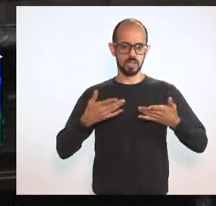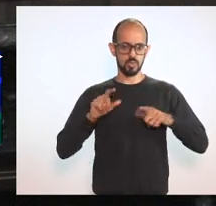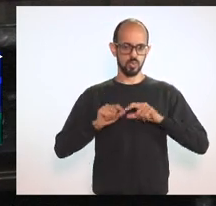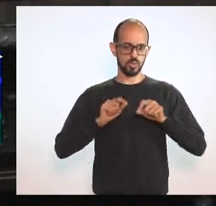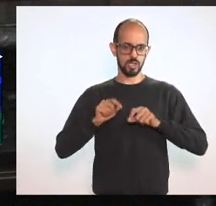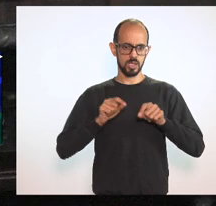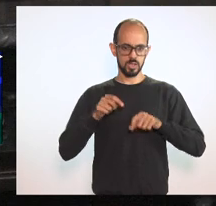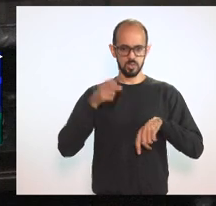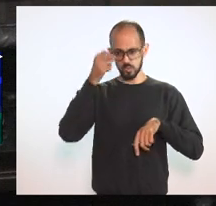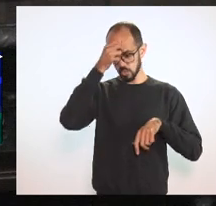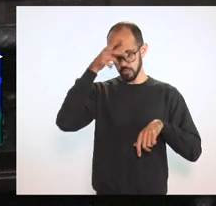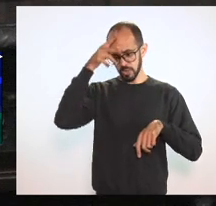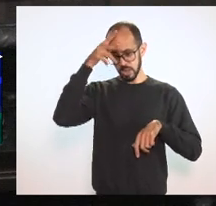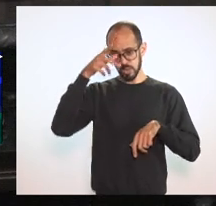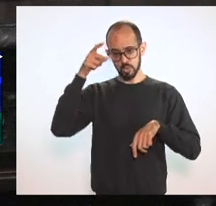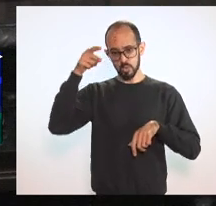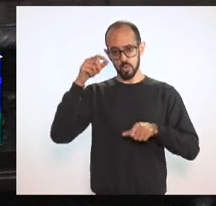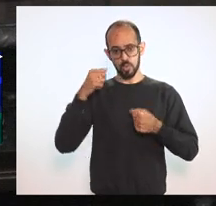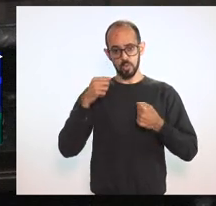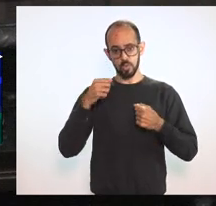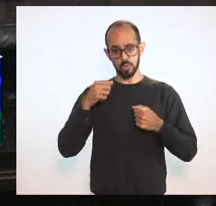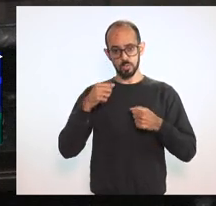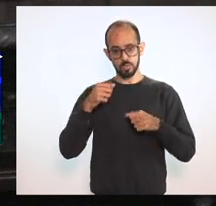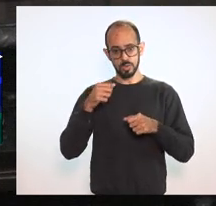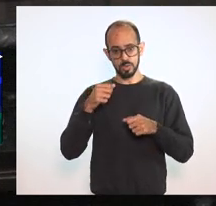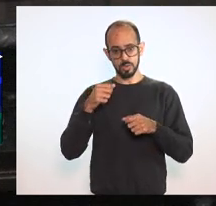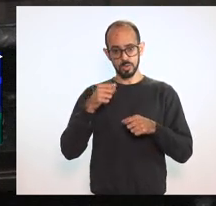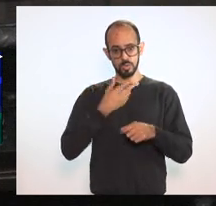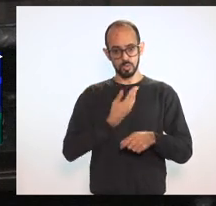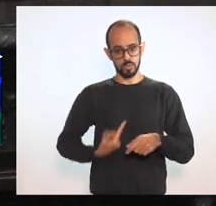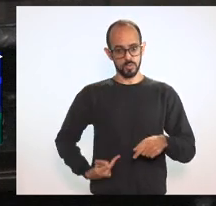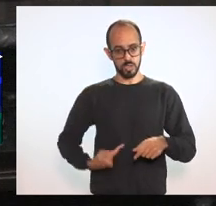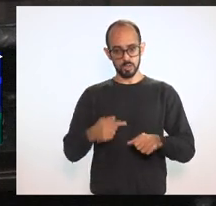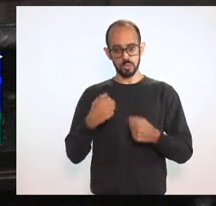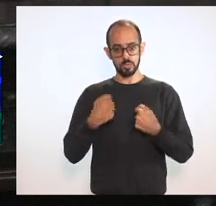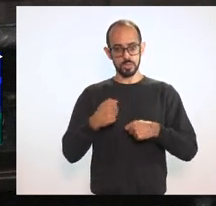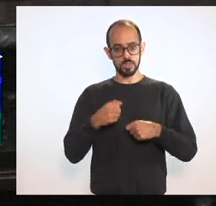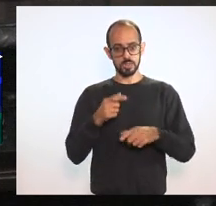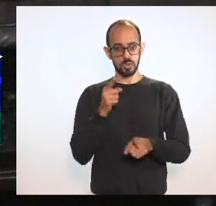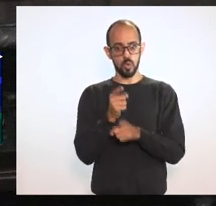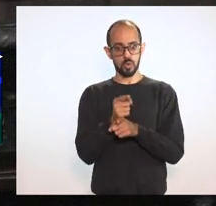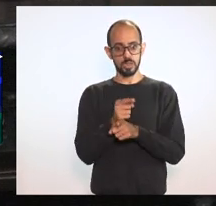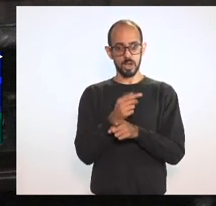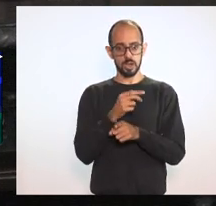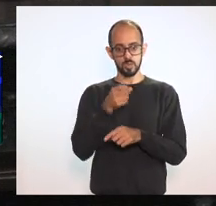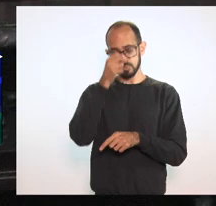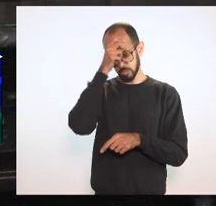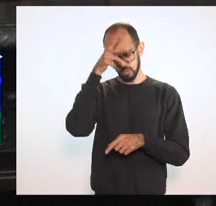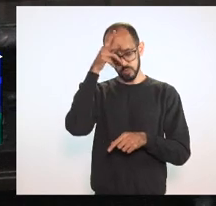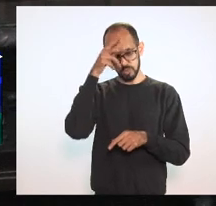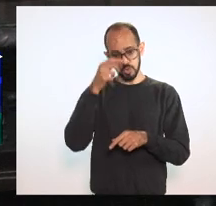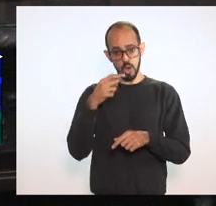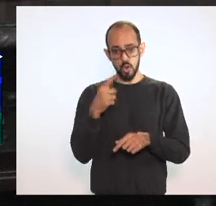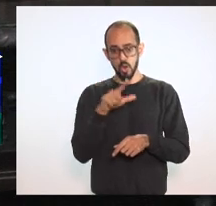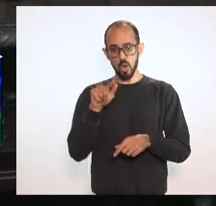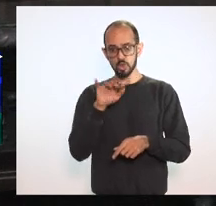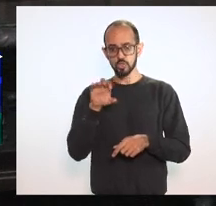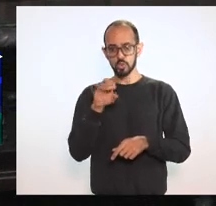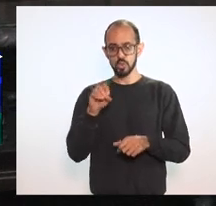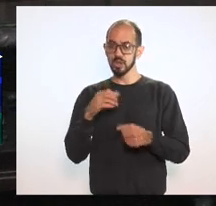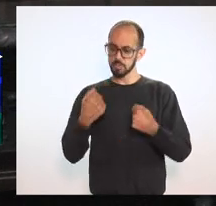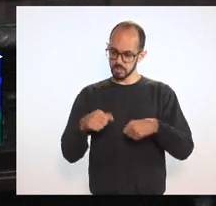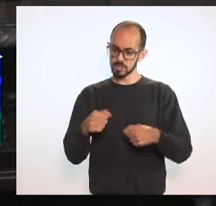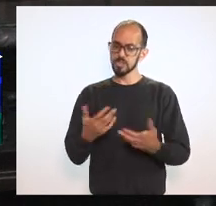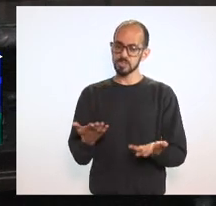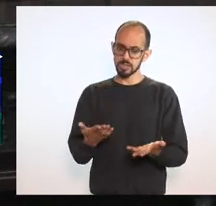governador pretende se encontrar com todos os prefeitos já não era sem tempo já não era sem tempo é o papel que lhe cabe